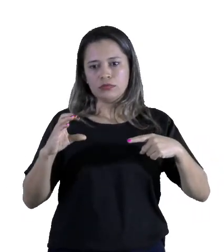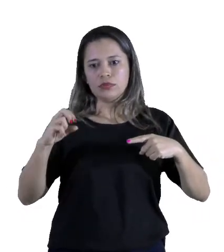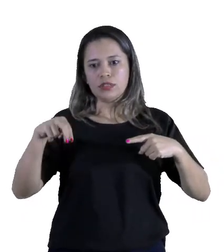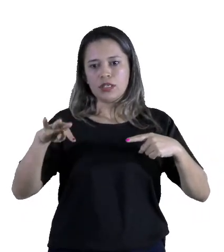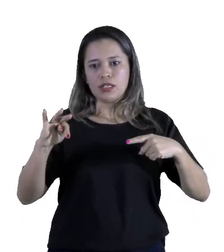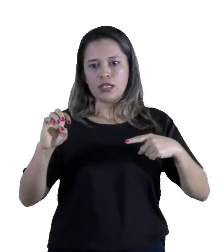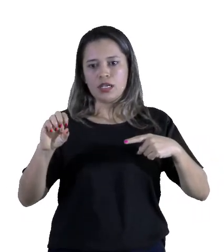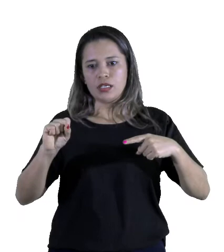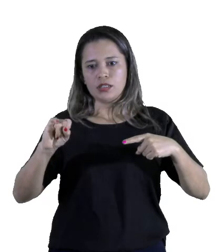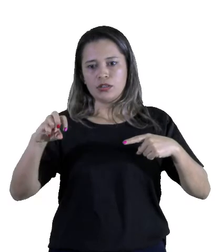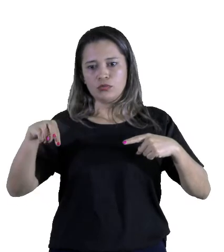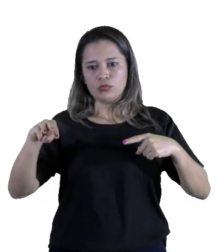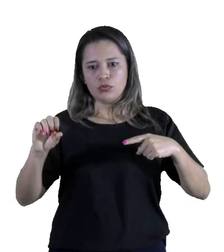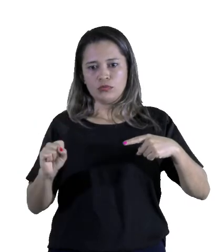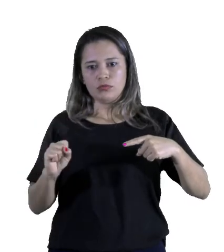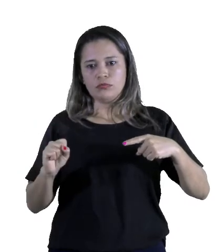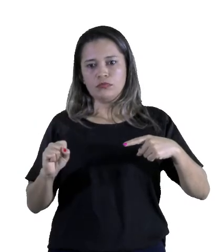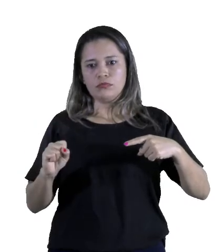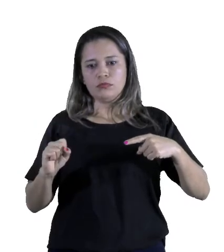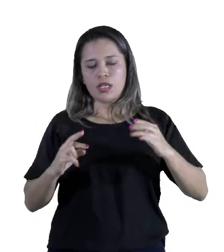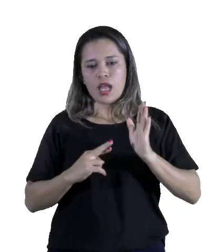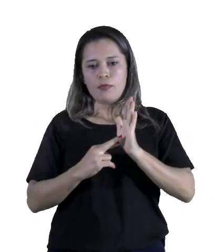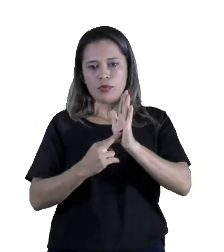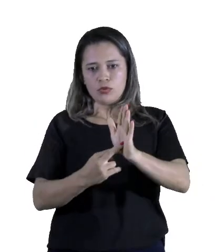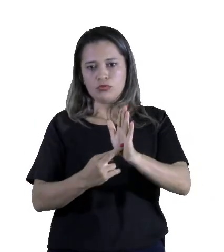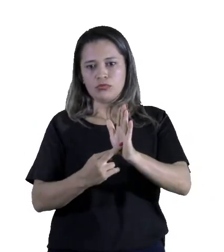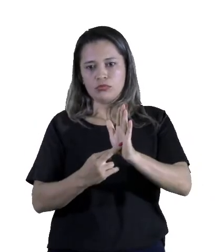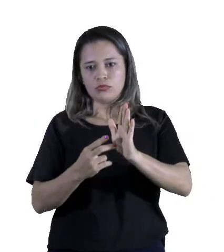Em reais, temos aí a representação